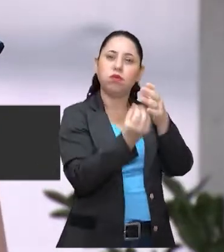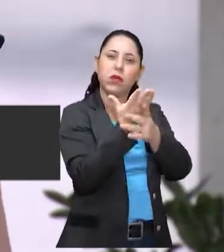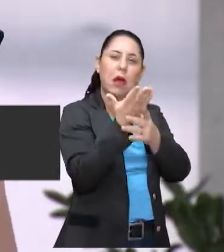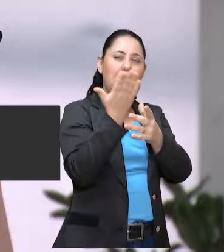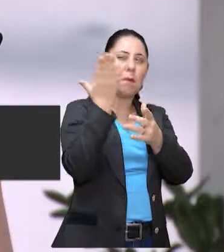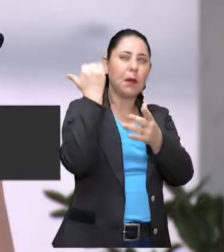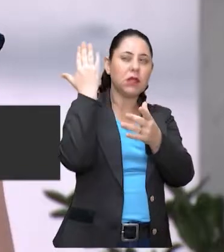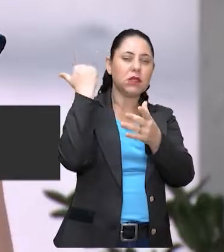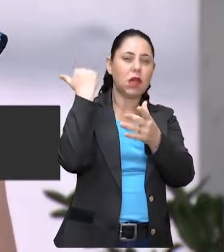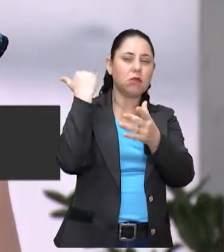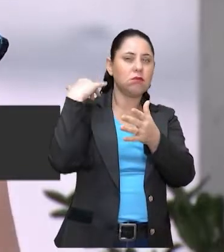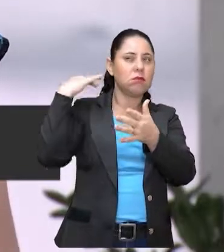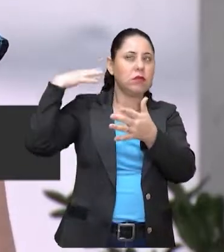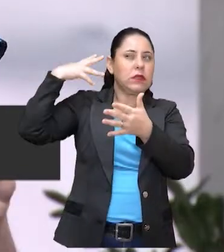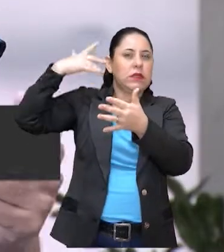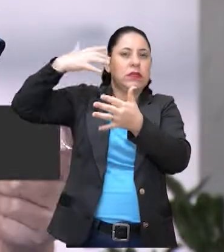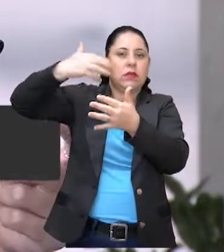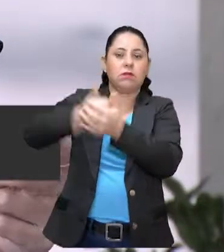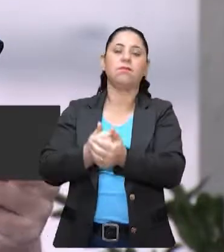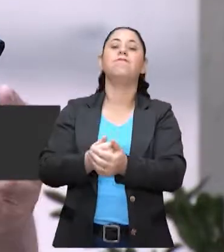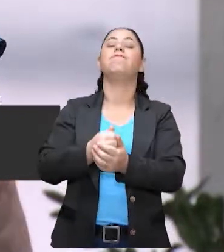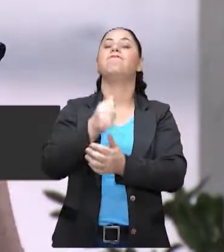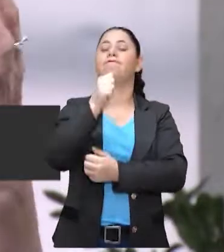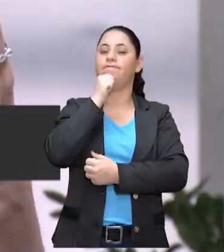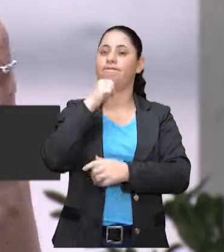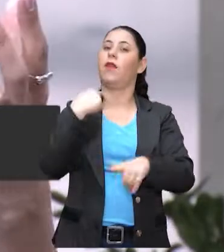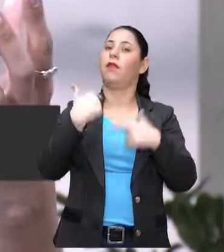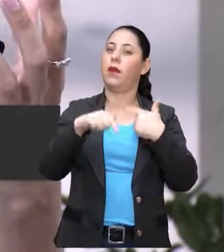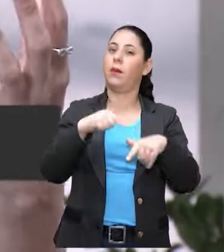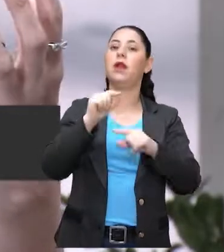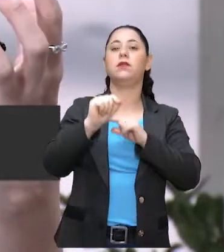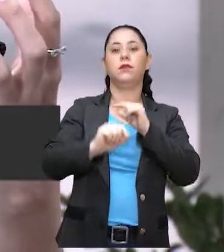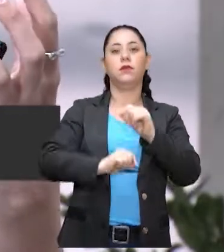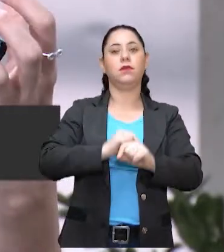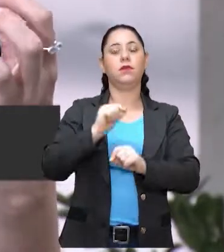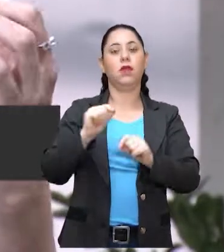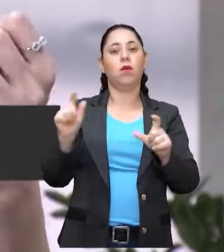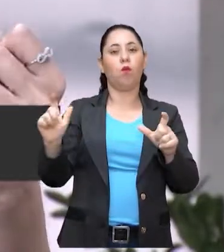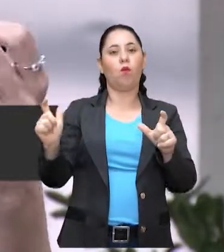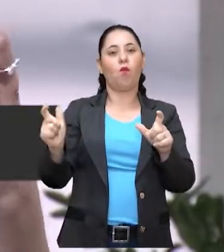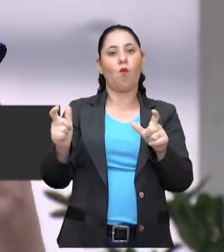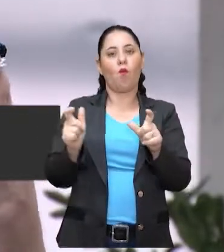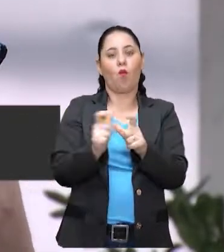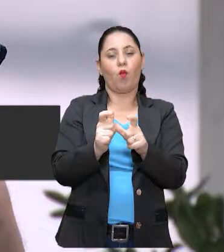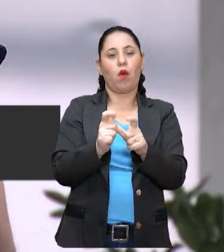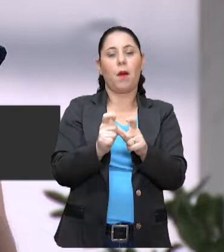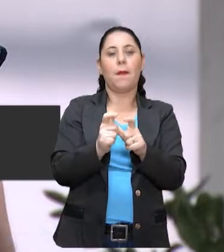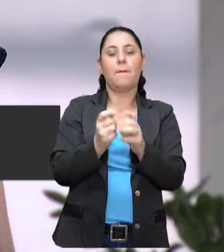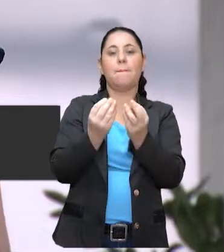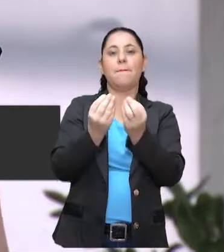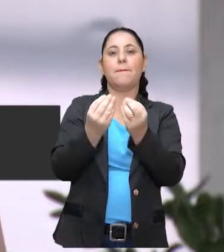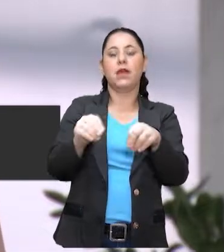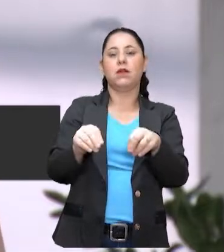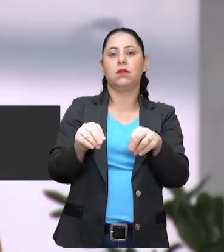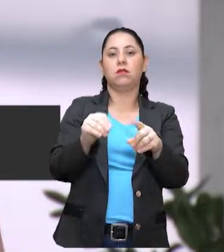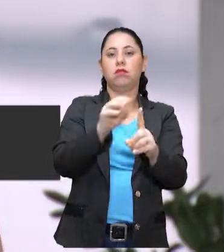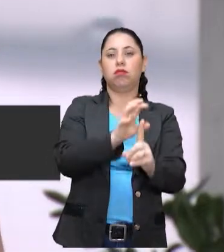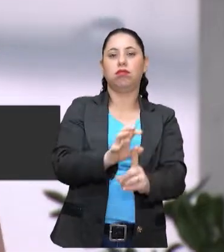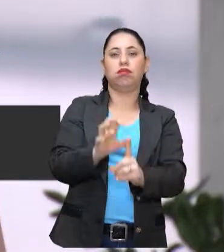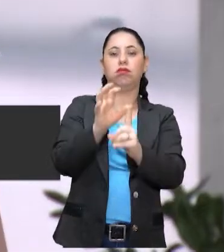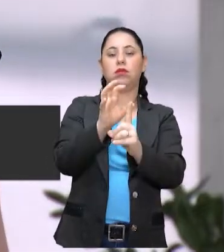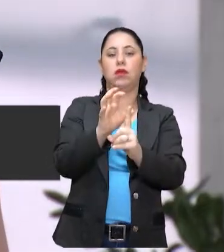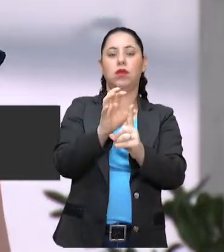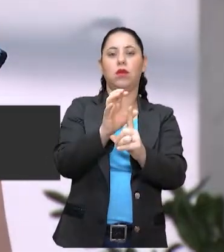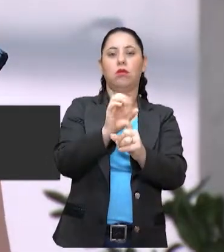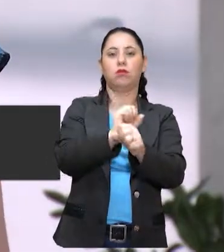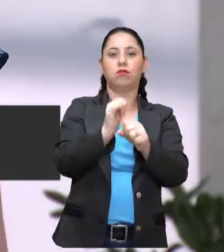surgiu, e nós ainda estamos trabalhando para minimizar esses riscos e os impactos da